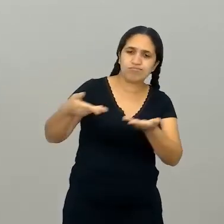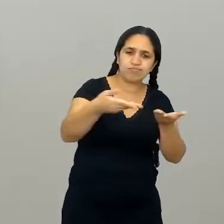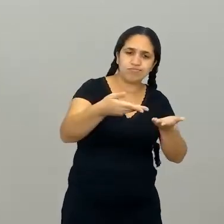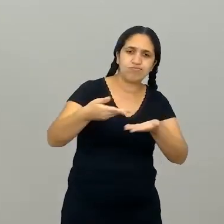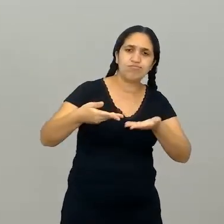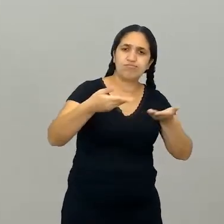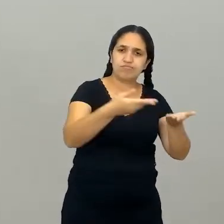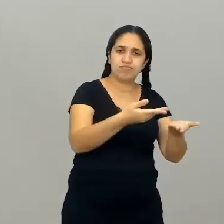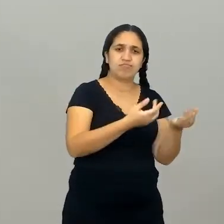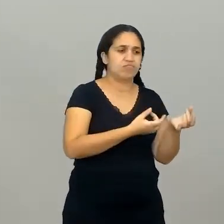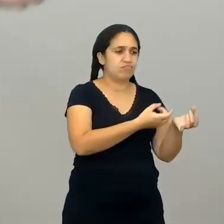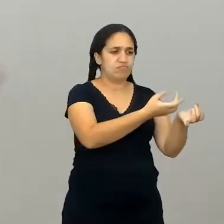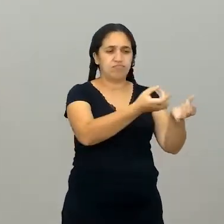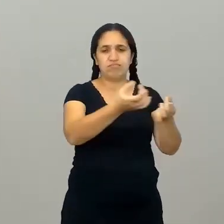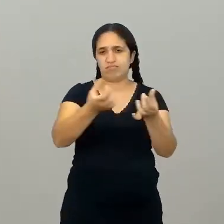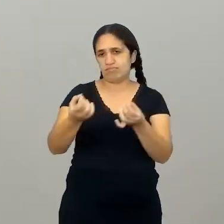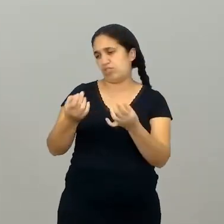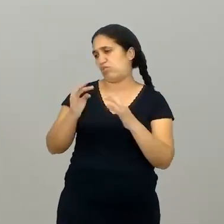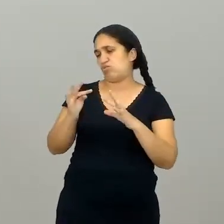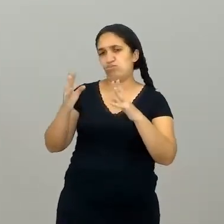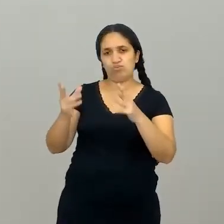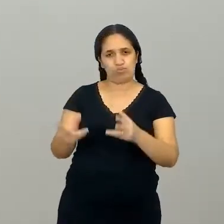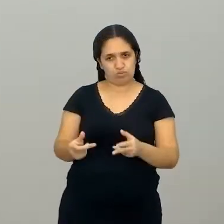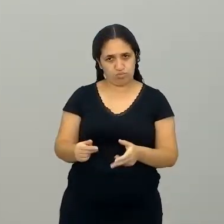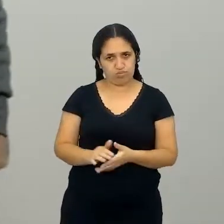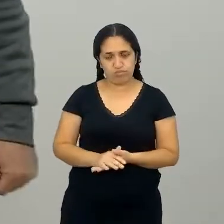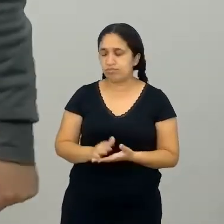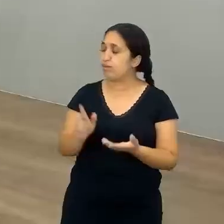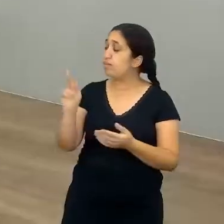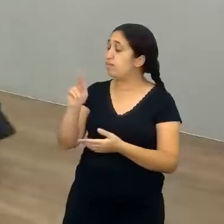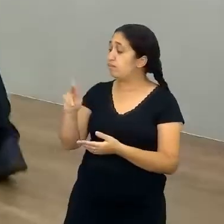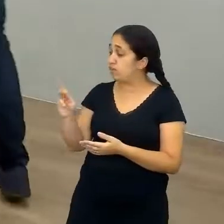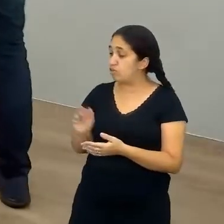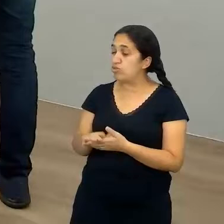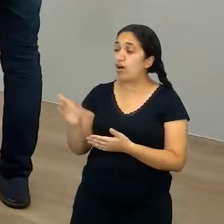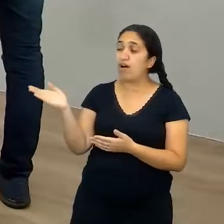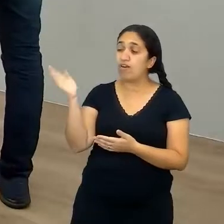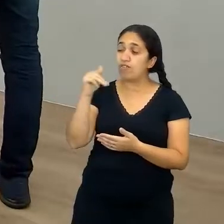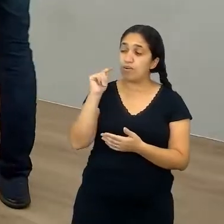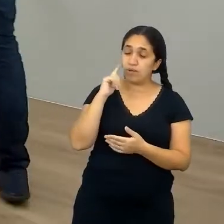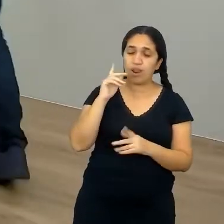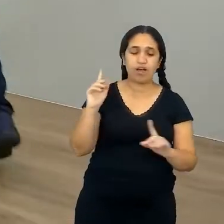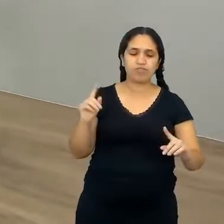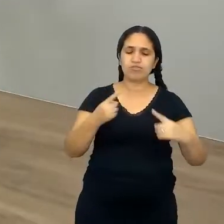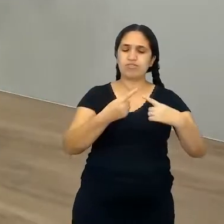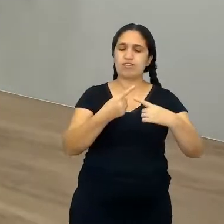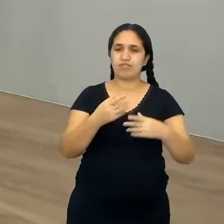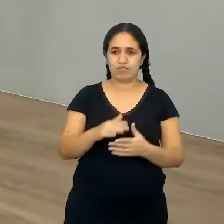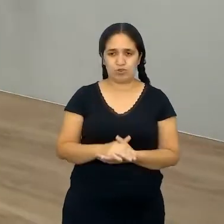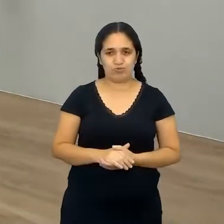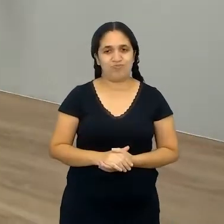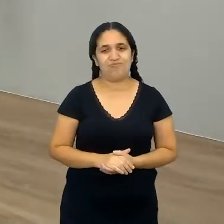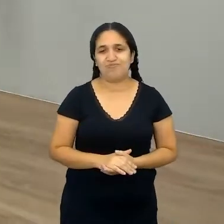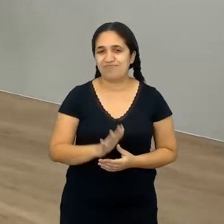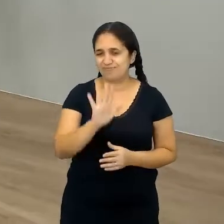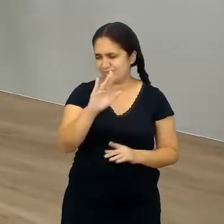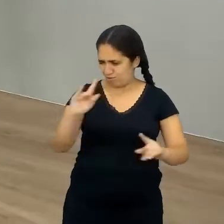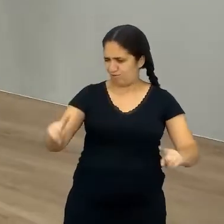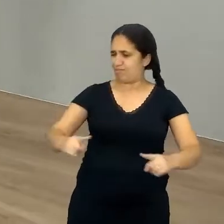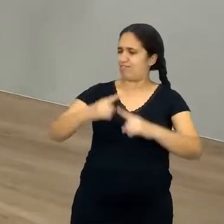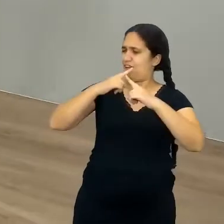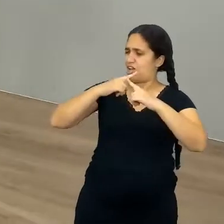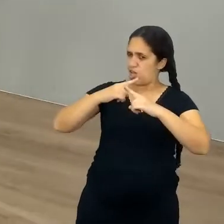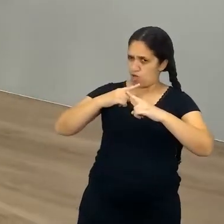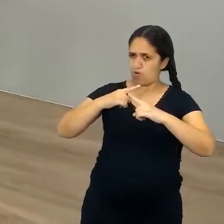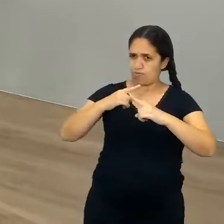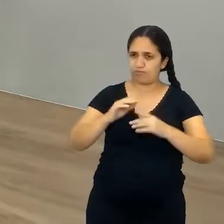mercadoriza praticamente tudo. Professor Valmir, vou lançar aqui um outro desafio. Agora mais hardcore.